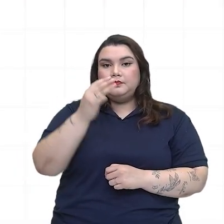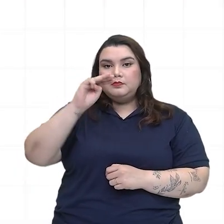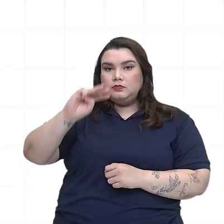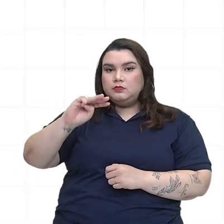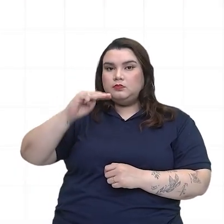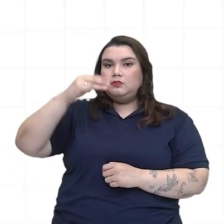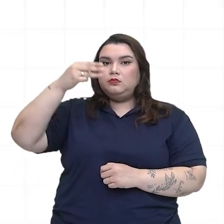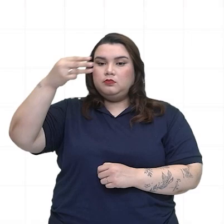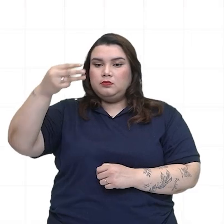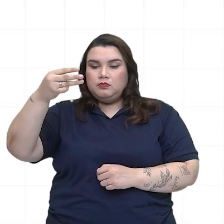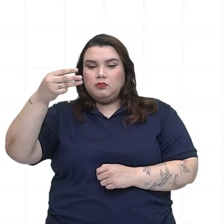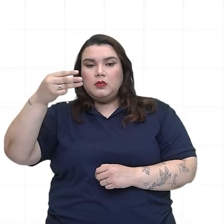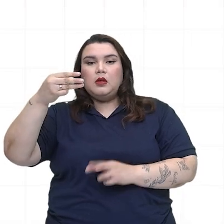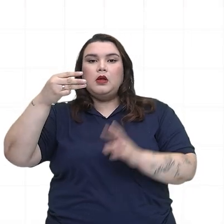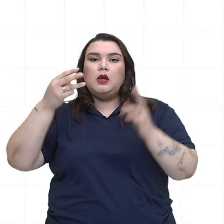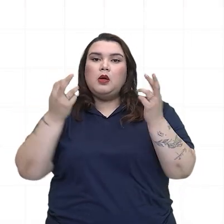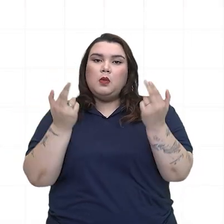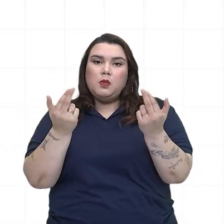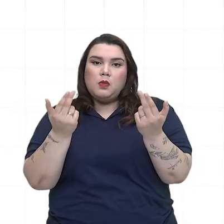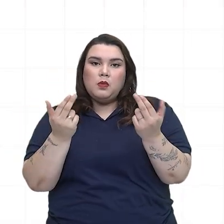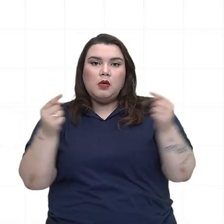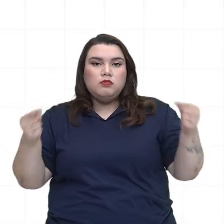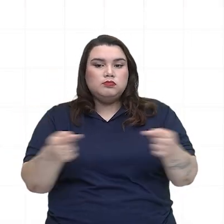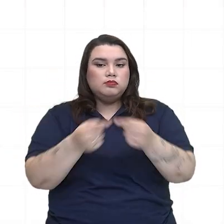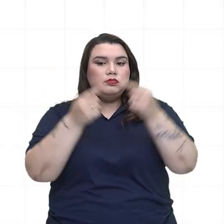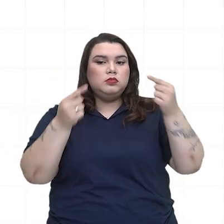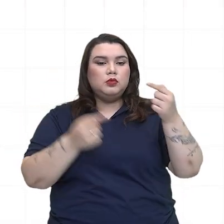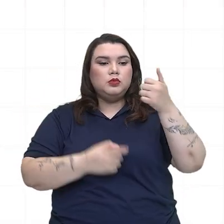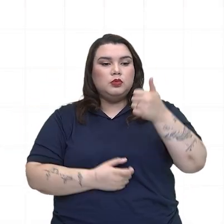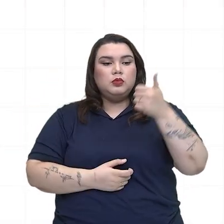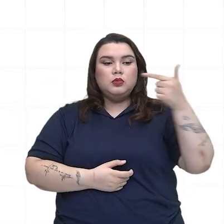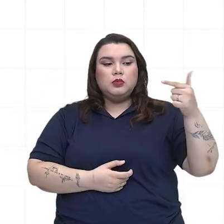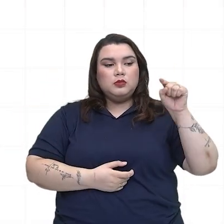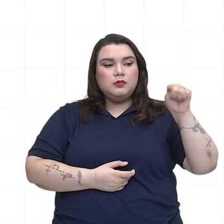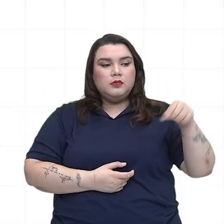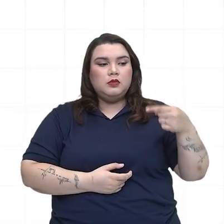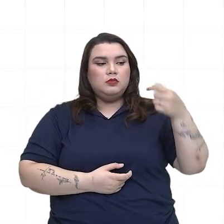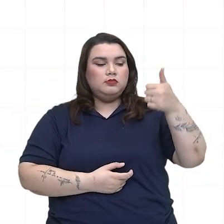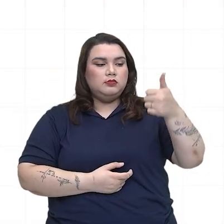2,3 elevado a 3 é igual a